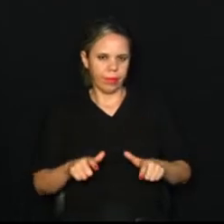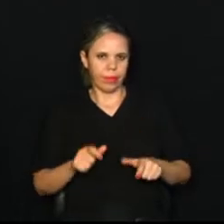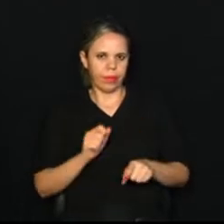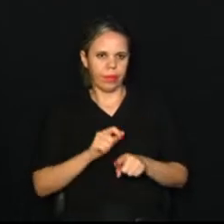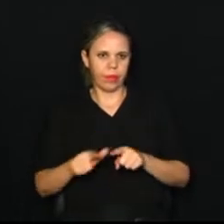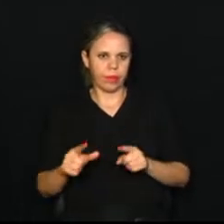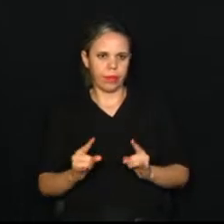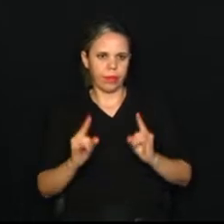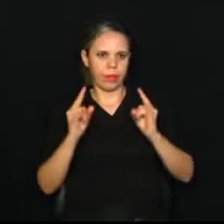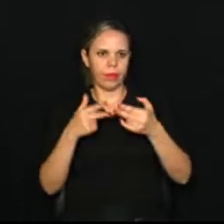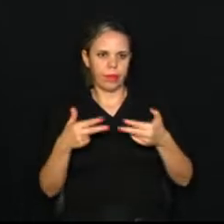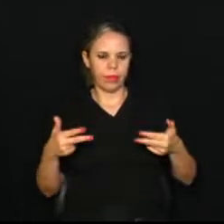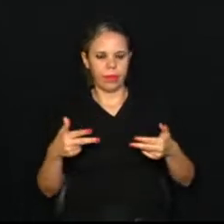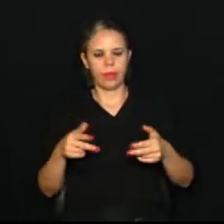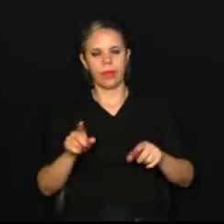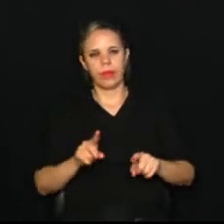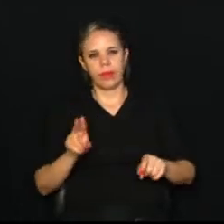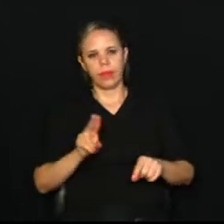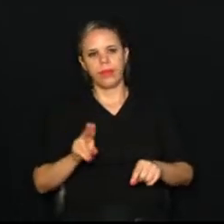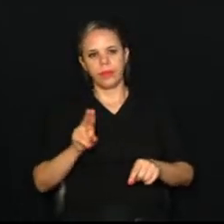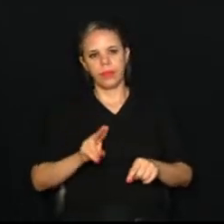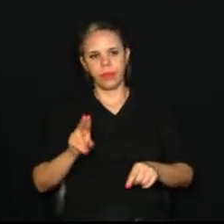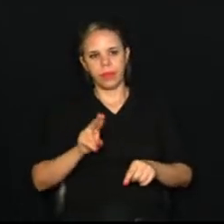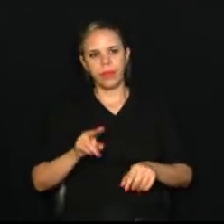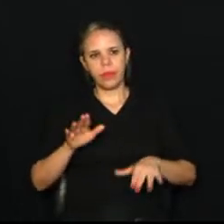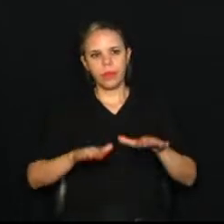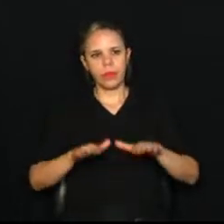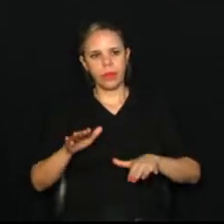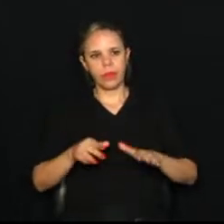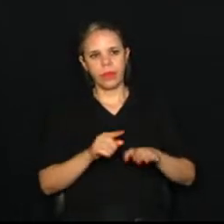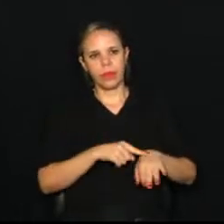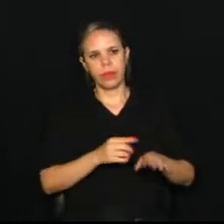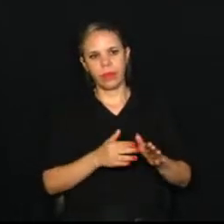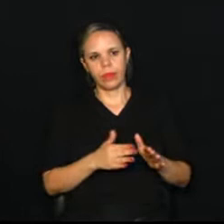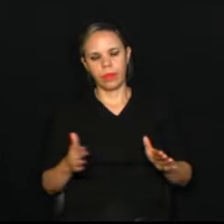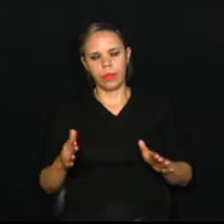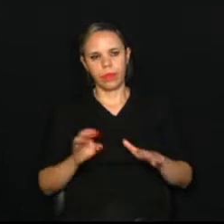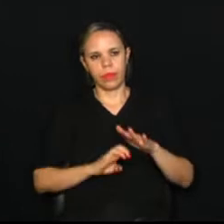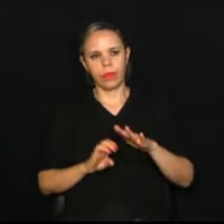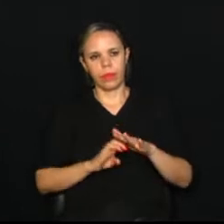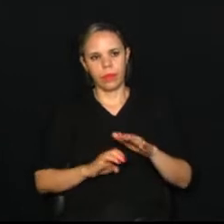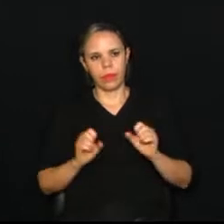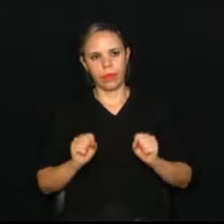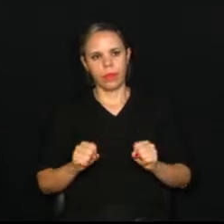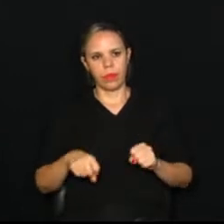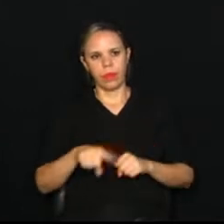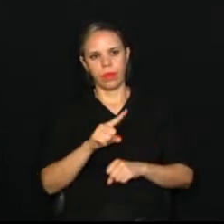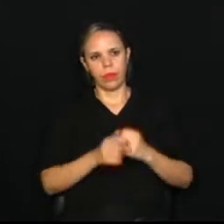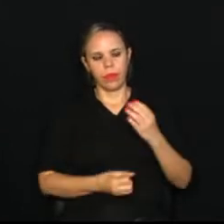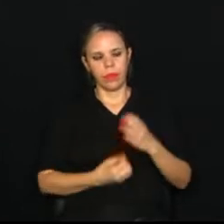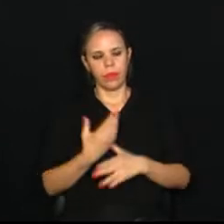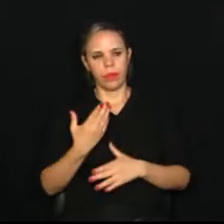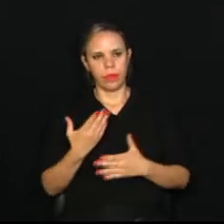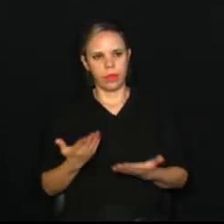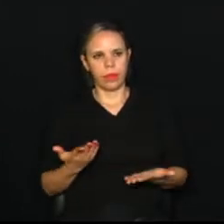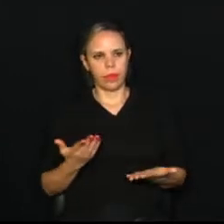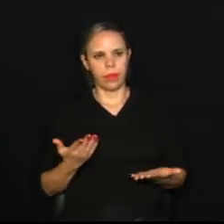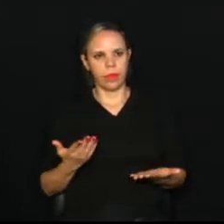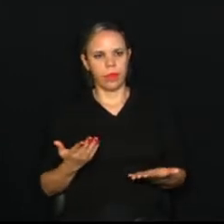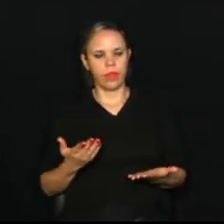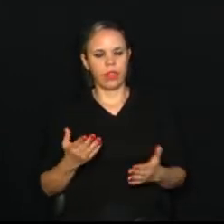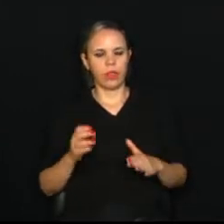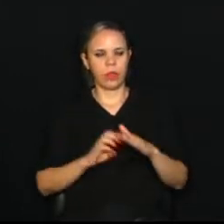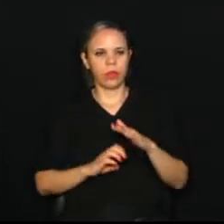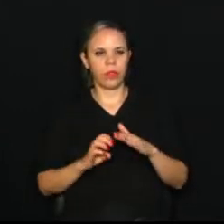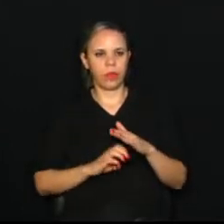aluguel ou por uso por determinado período, para que as empresas possam lá criar, então, incubar empresas